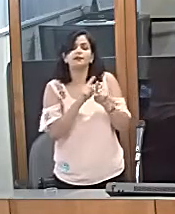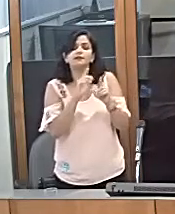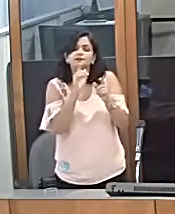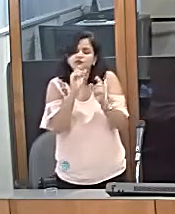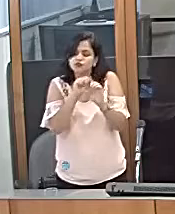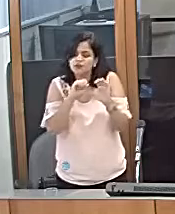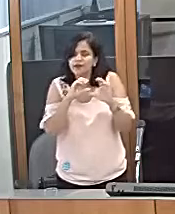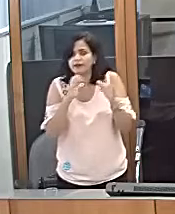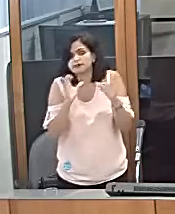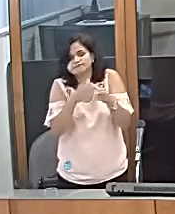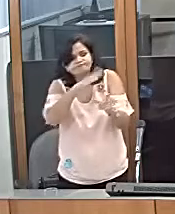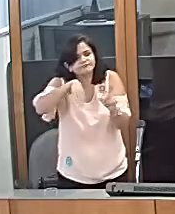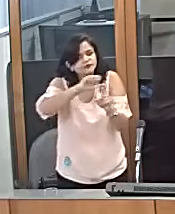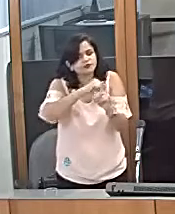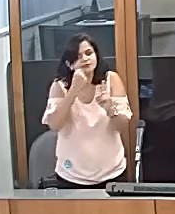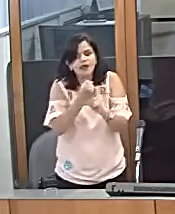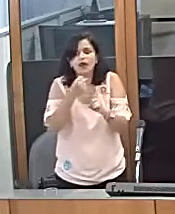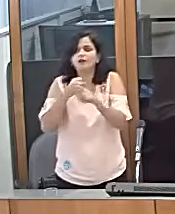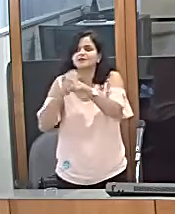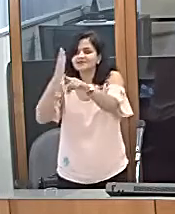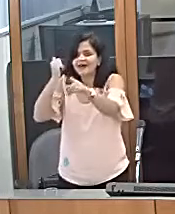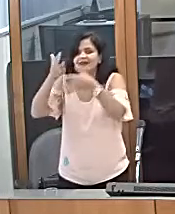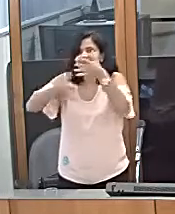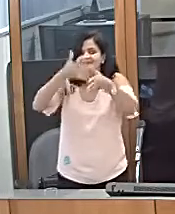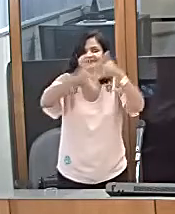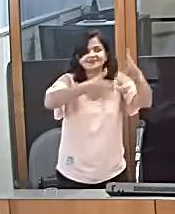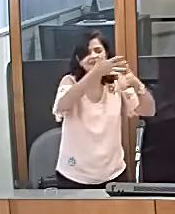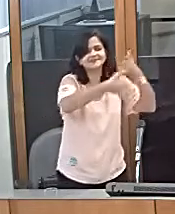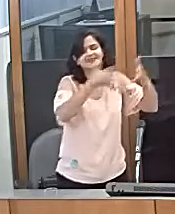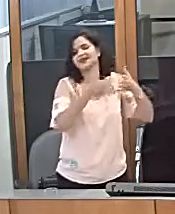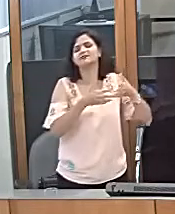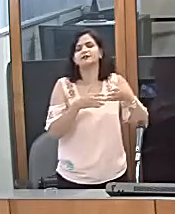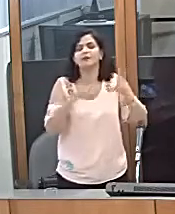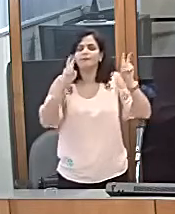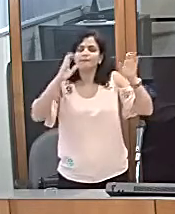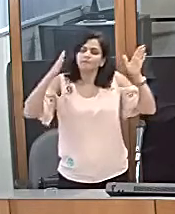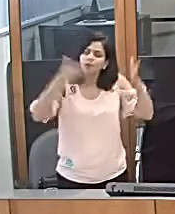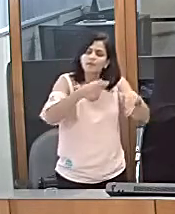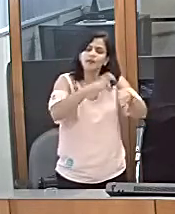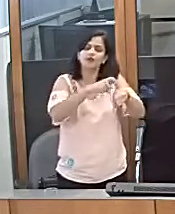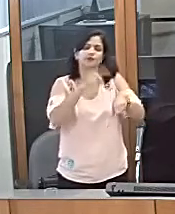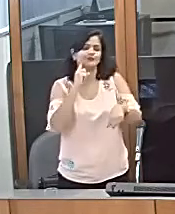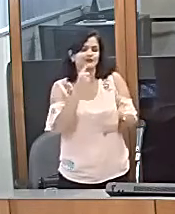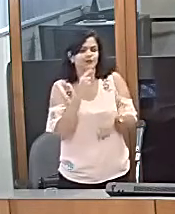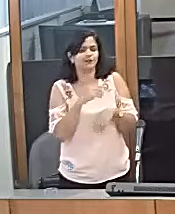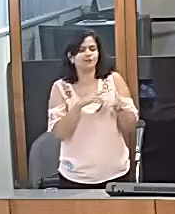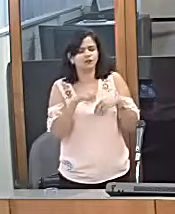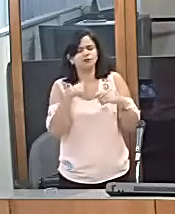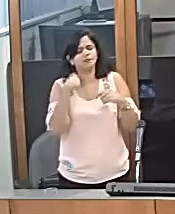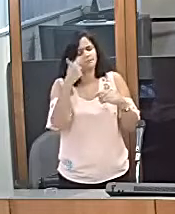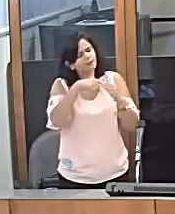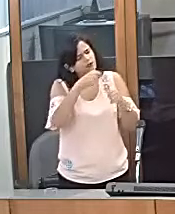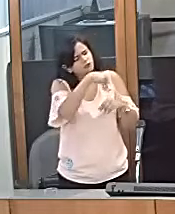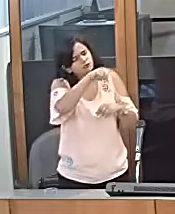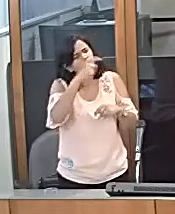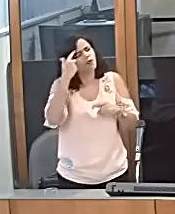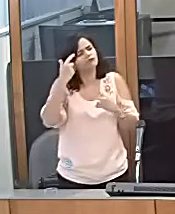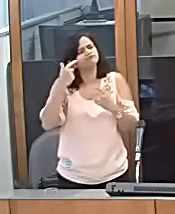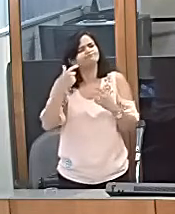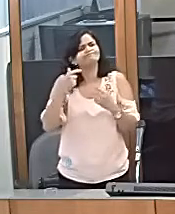questão, onde a língua de sinais permeia o ambiente educacional, um ambiente confortável